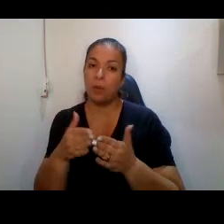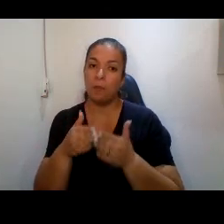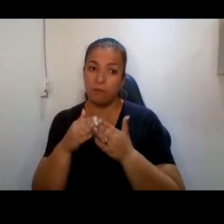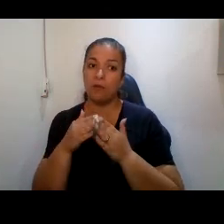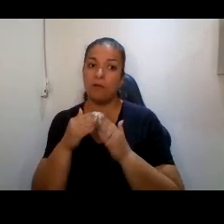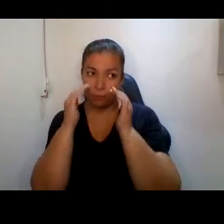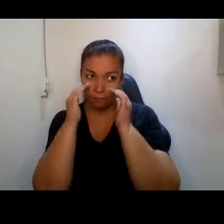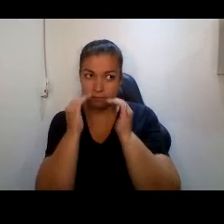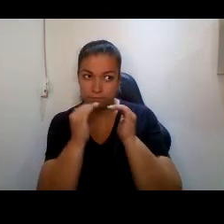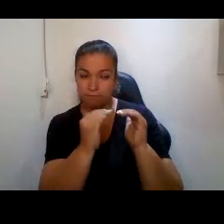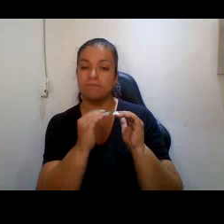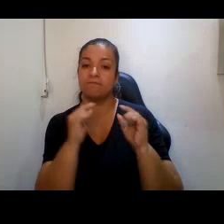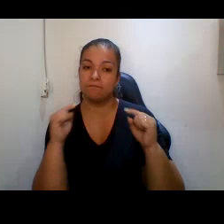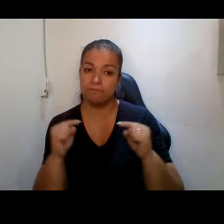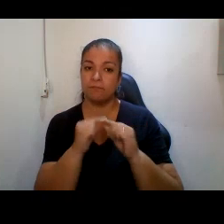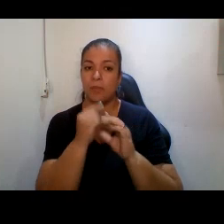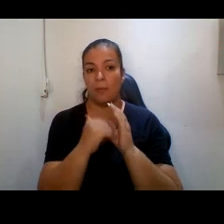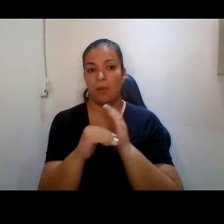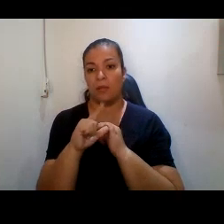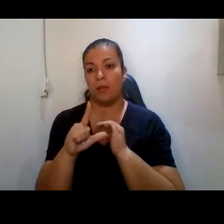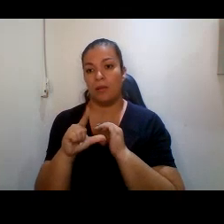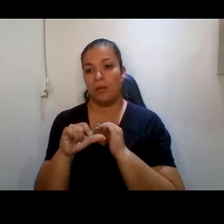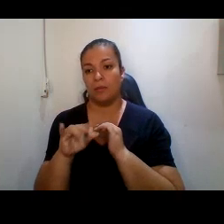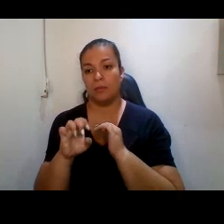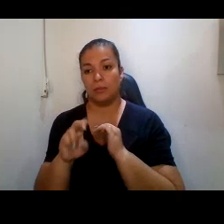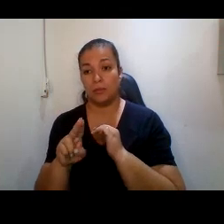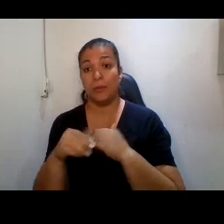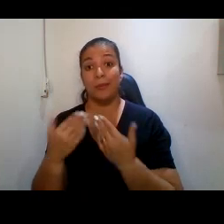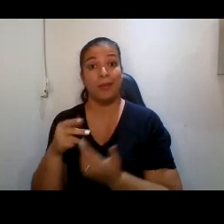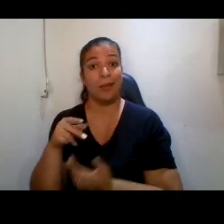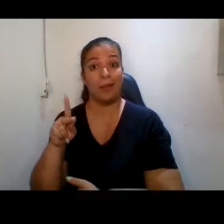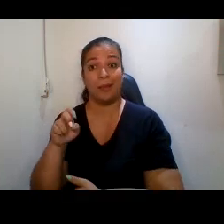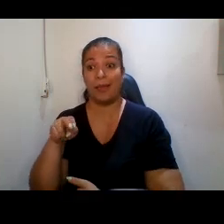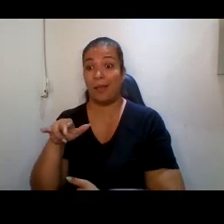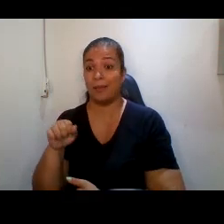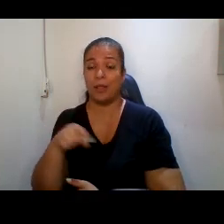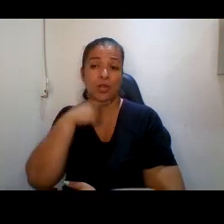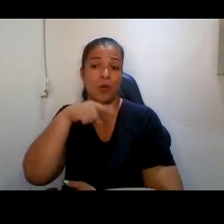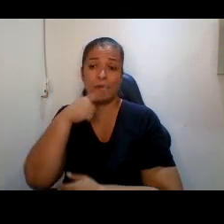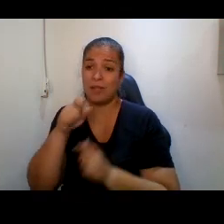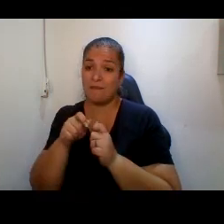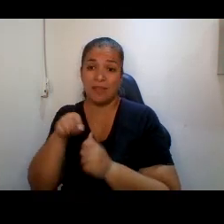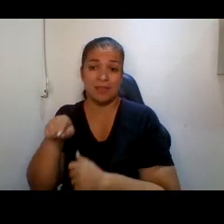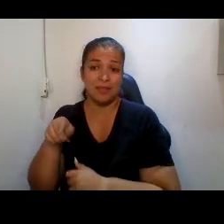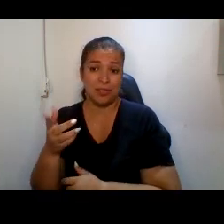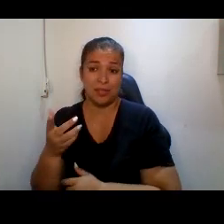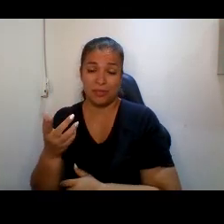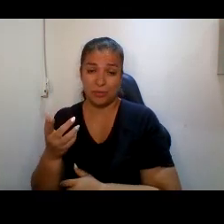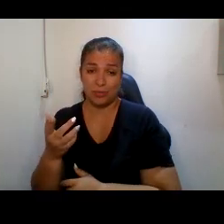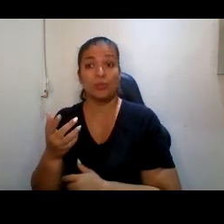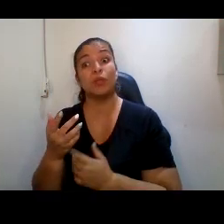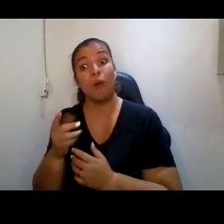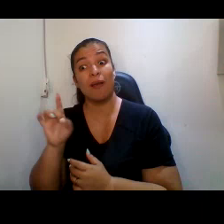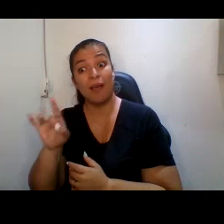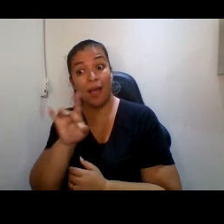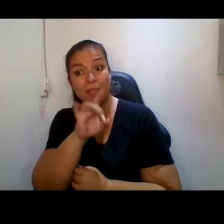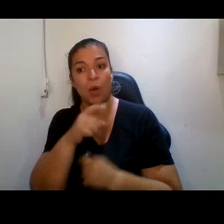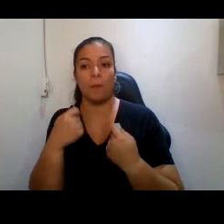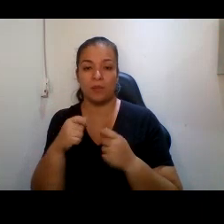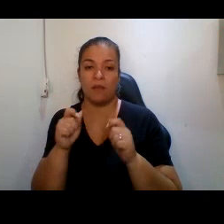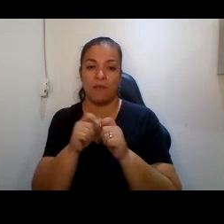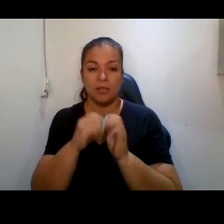E aí, cada um não tem como a Kênia fazer isso para ajudar, né? Cada um vai ter que fazer o seu e inserir lá, tá